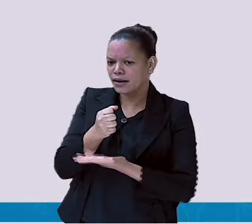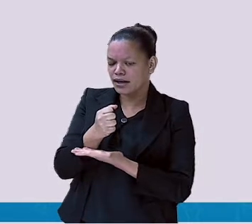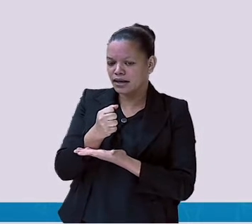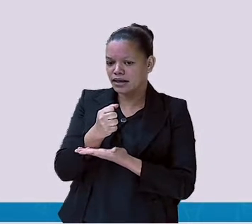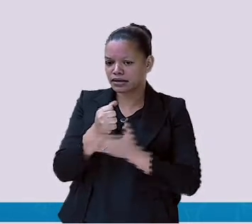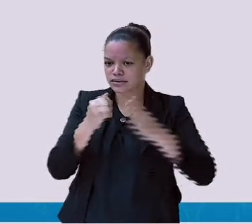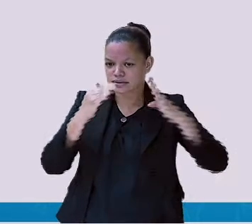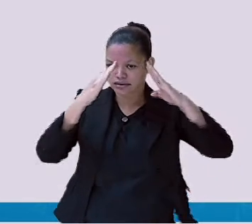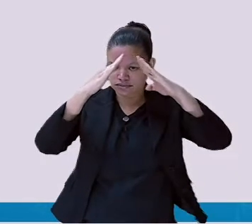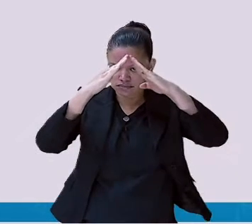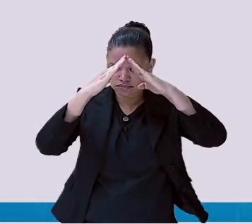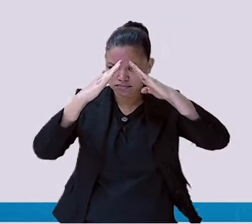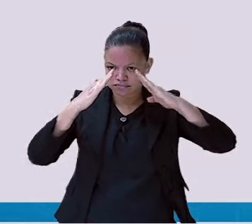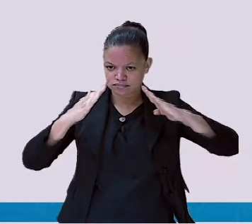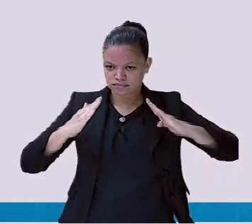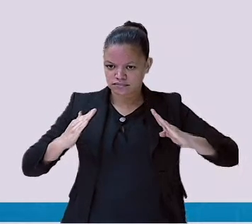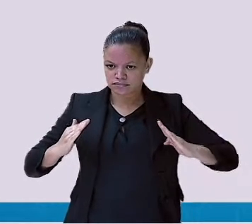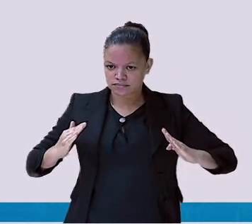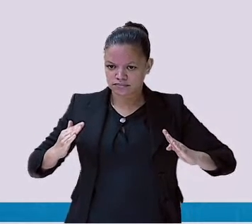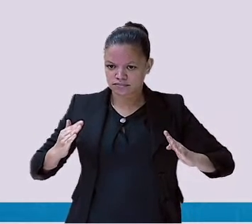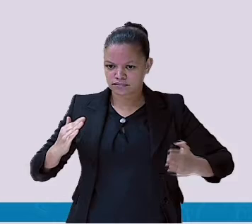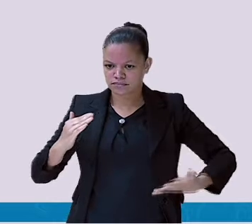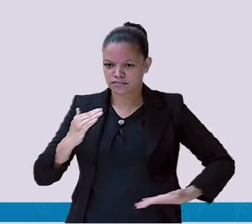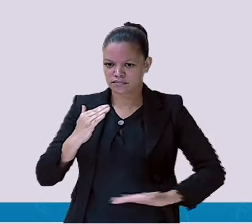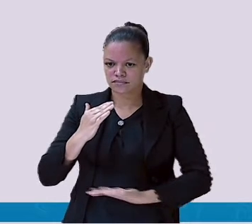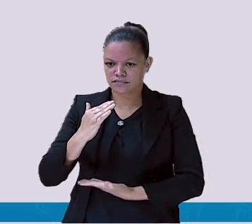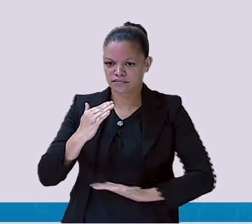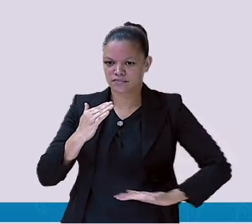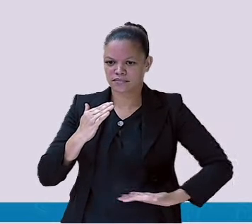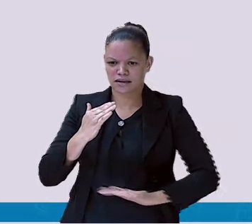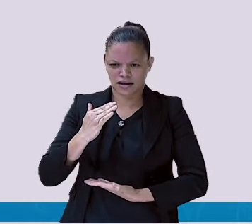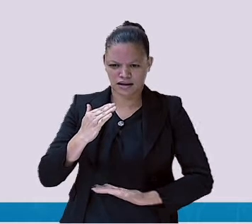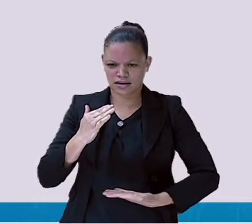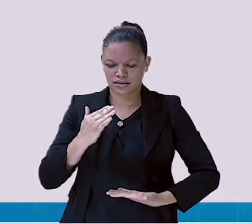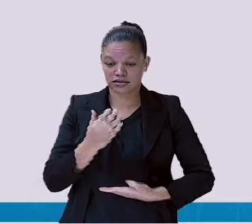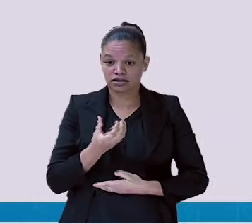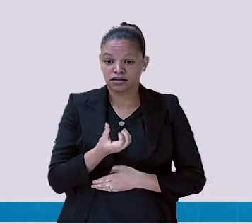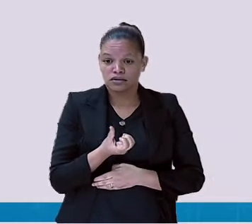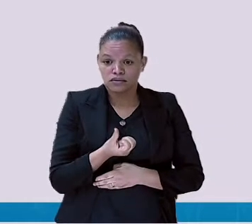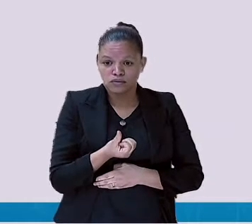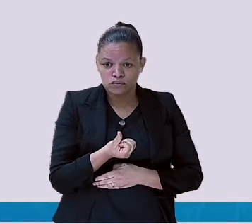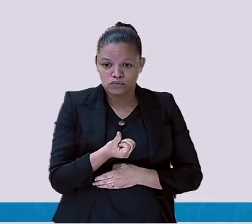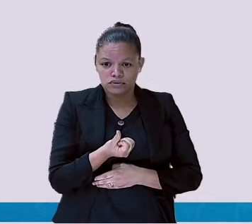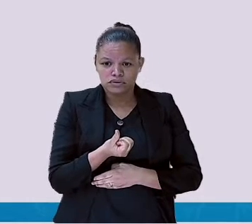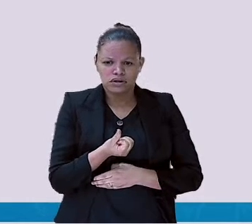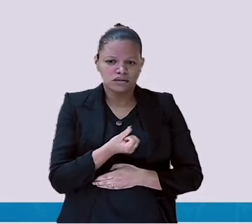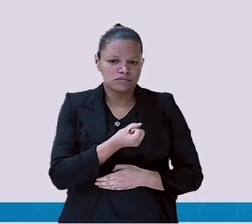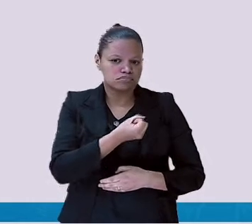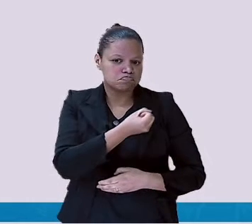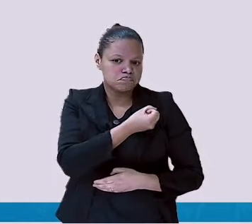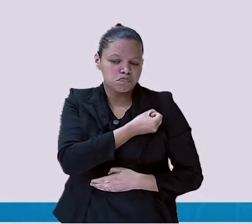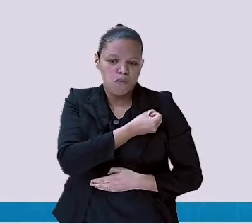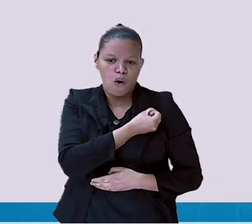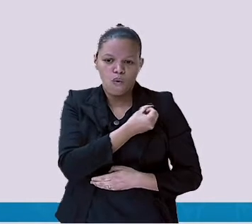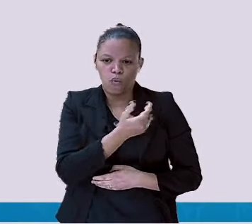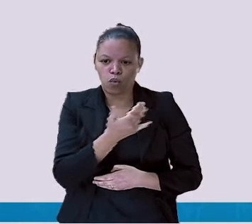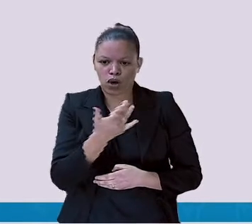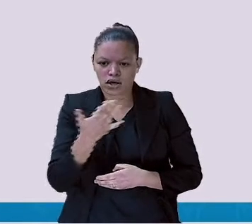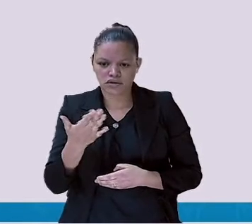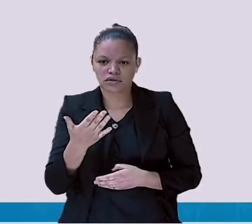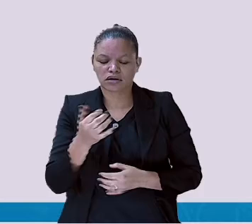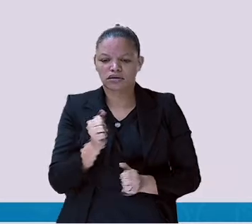6 porções de pães, massas e batatas, sendo aqui os